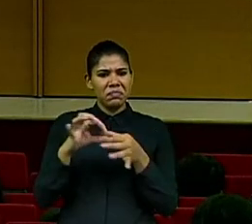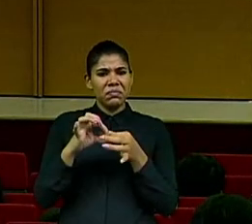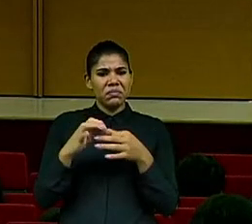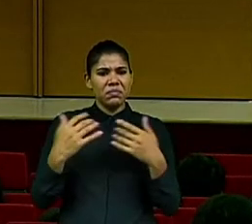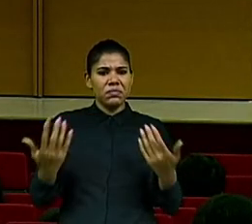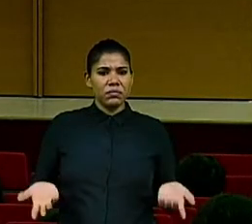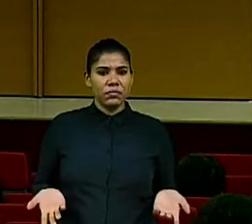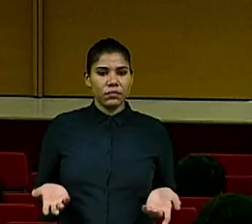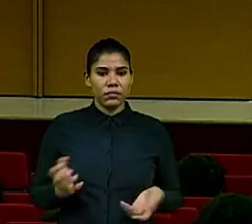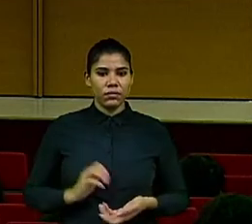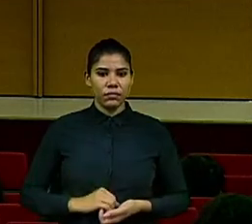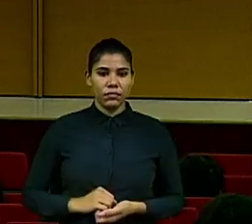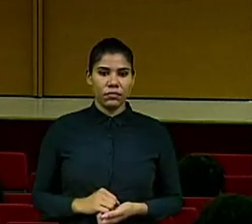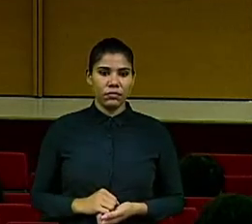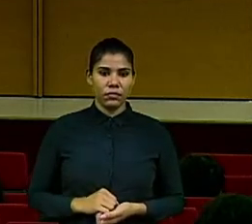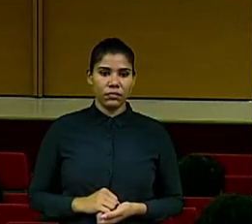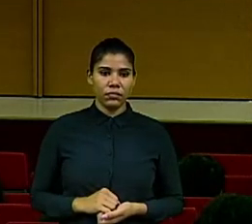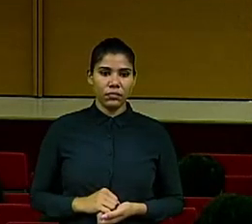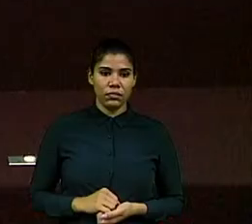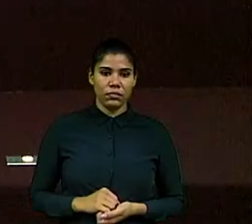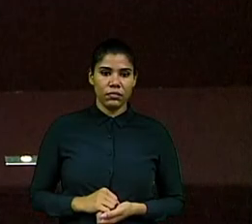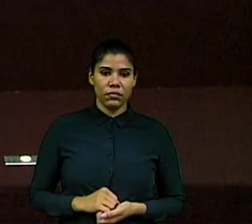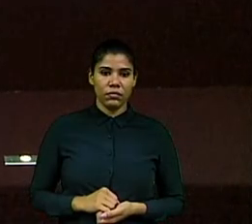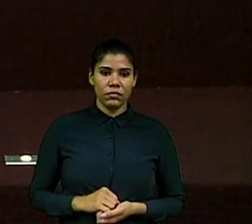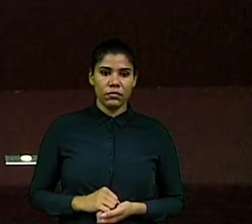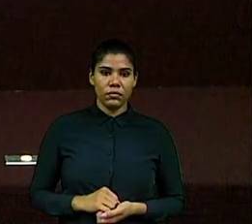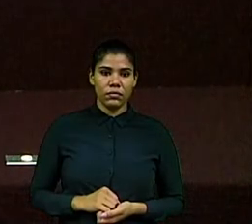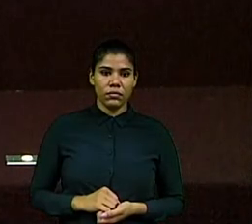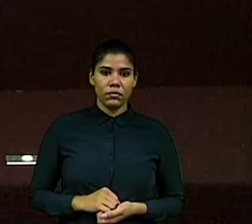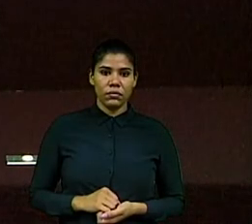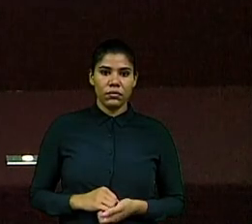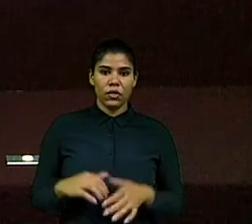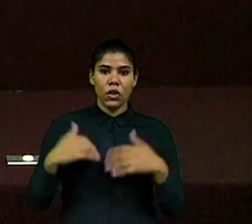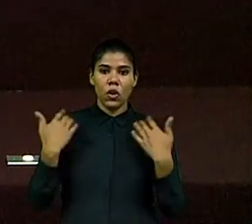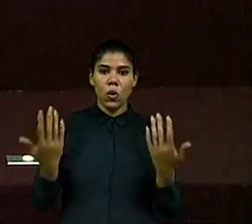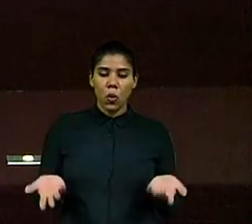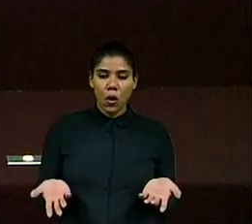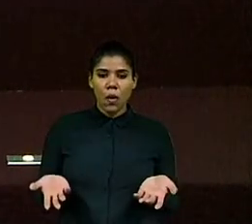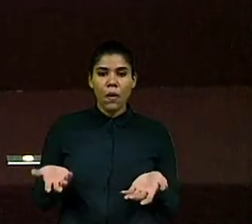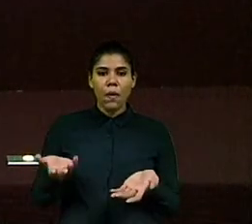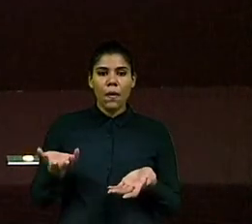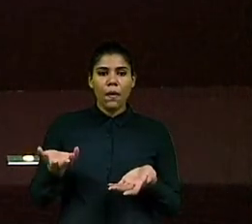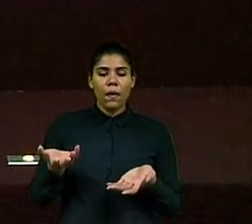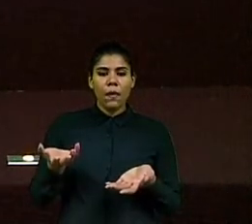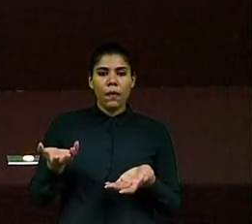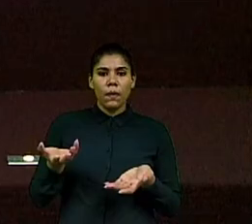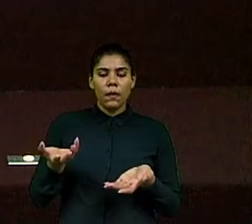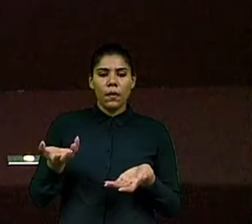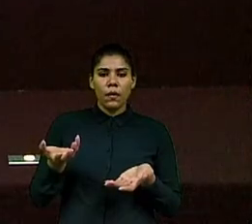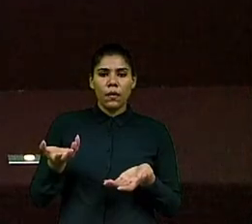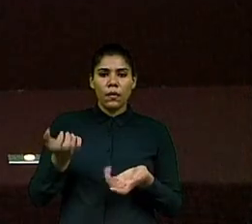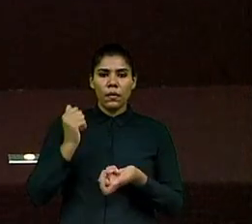Qual é a prova mais clássica das Olimpíadas de atletismo das Olimpíadas